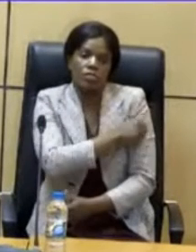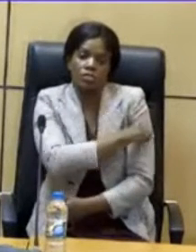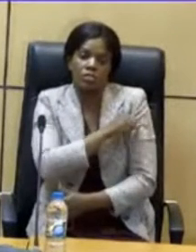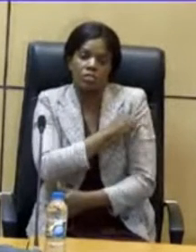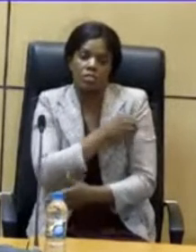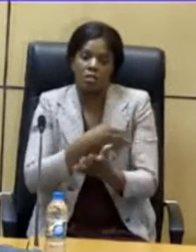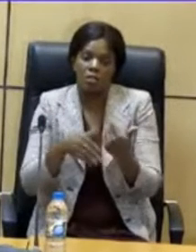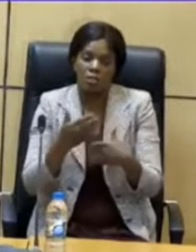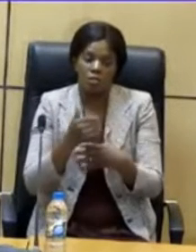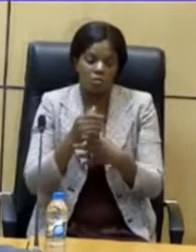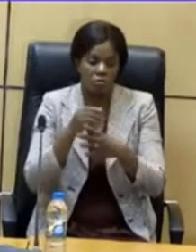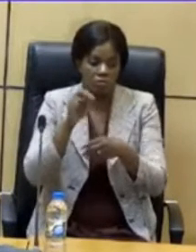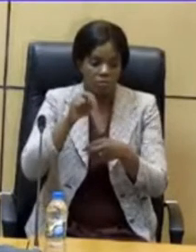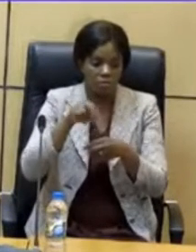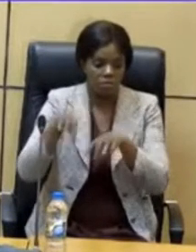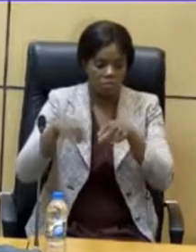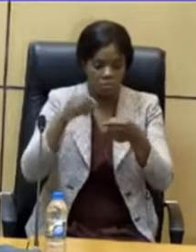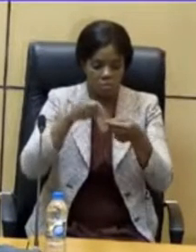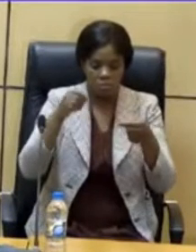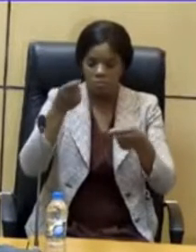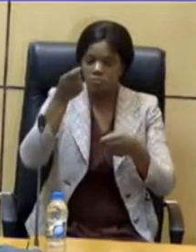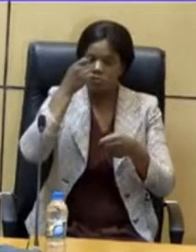a 72 anos.